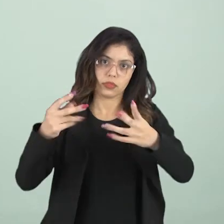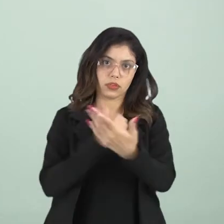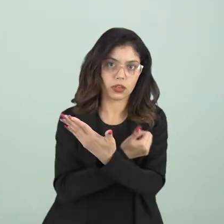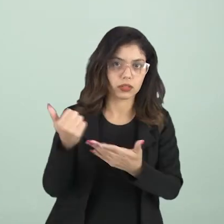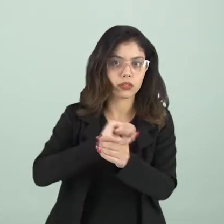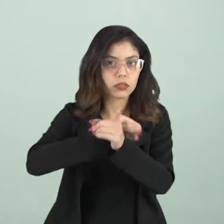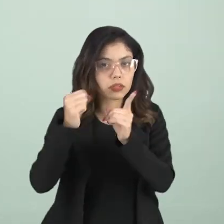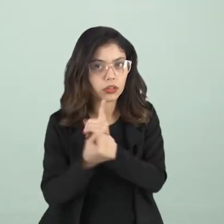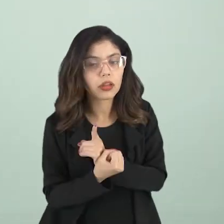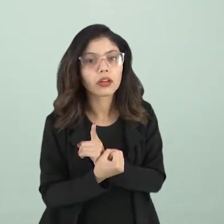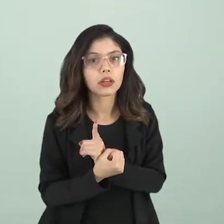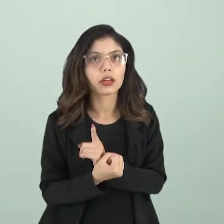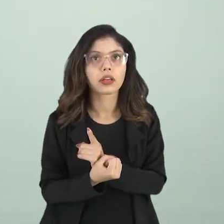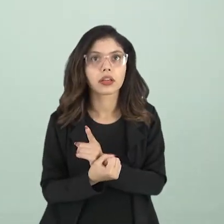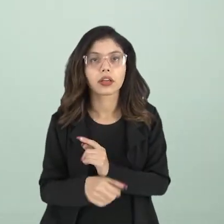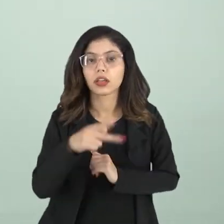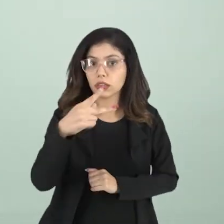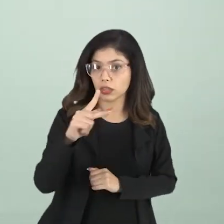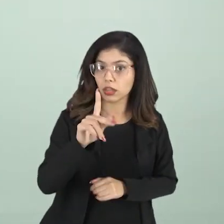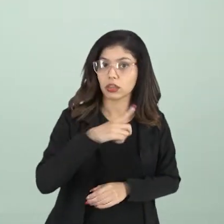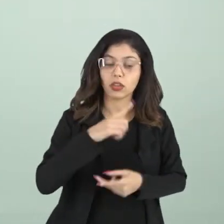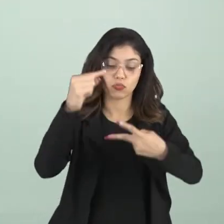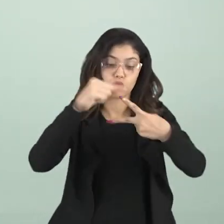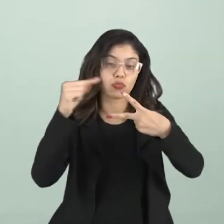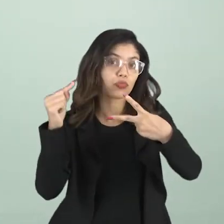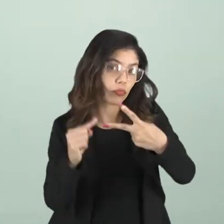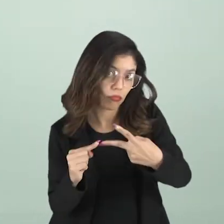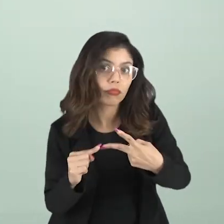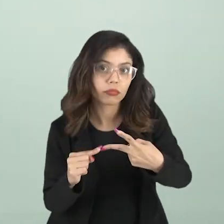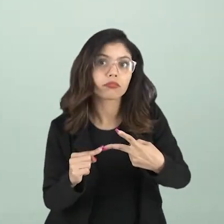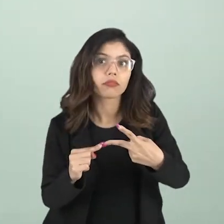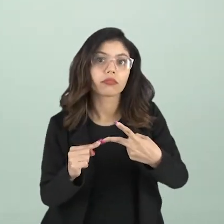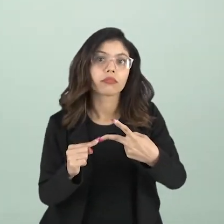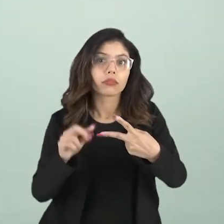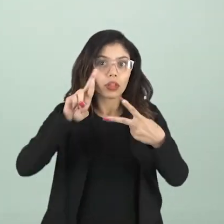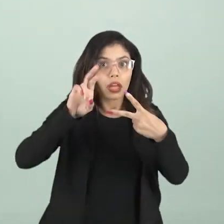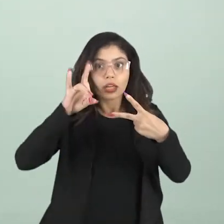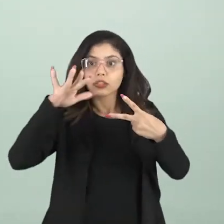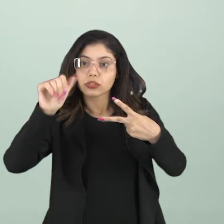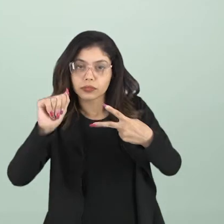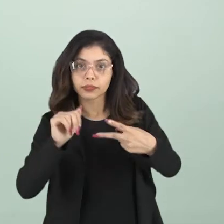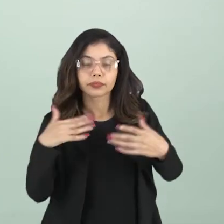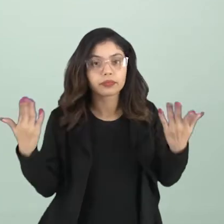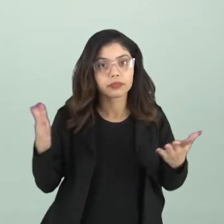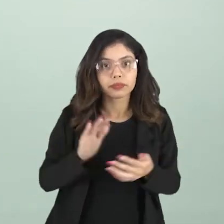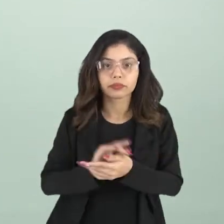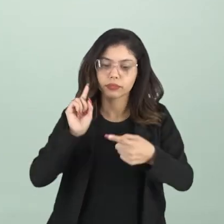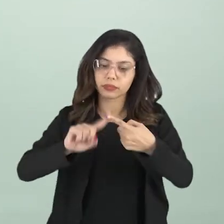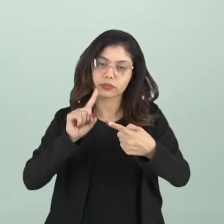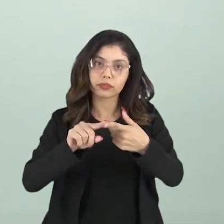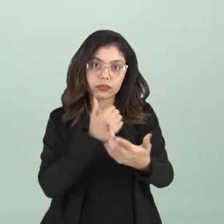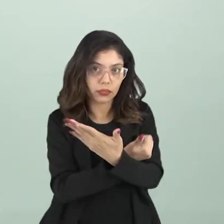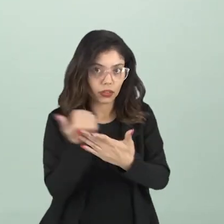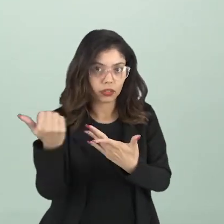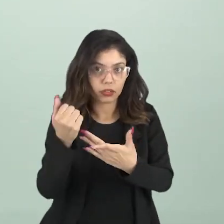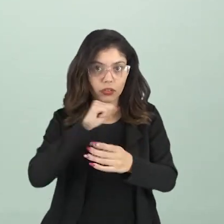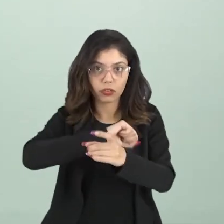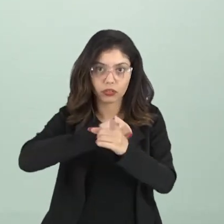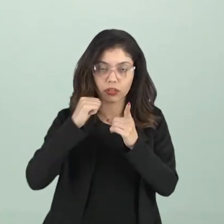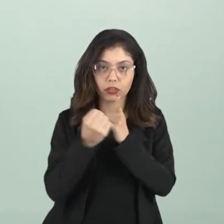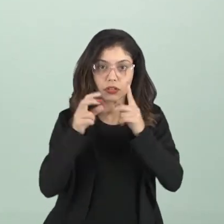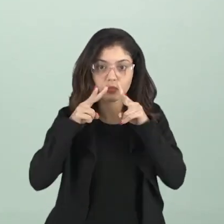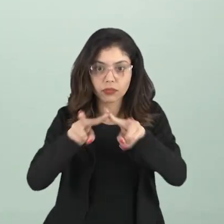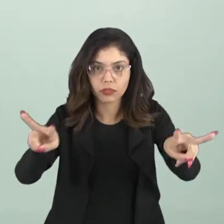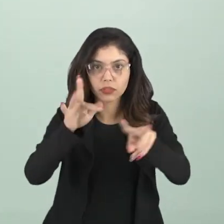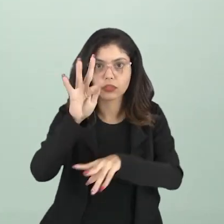ação social. Para ele, existem duas formas racionais, que são a ação social racional